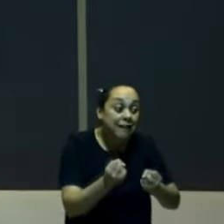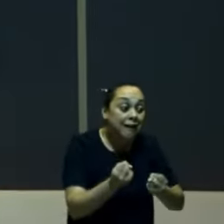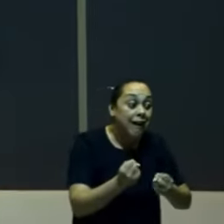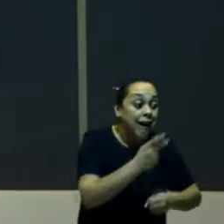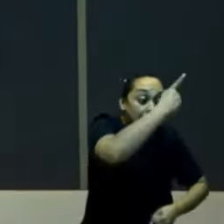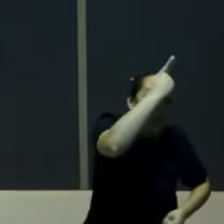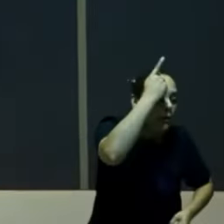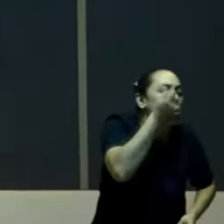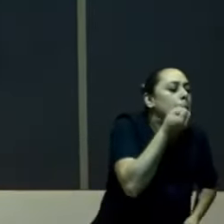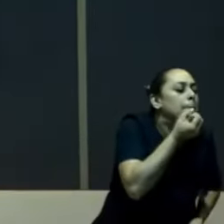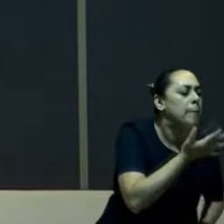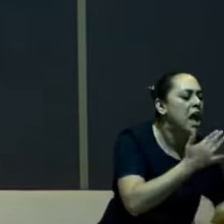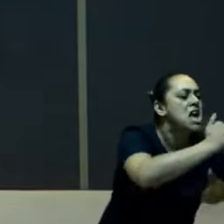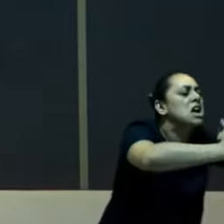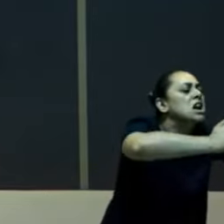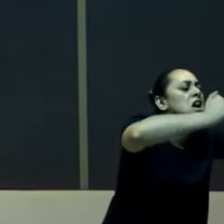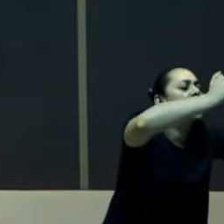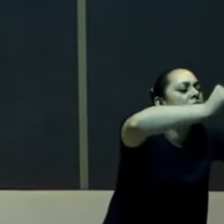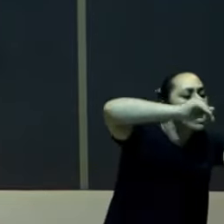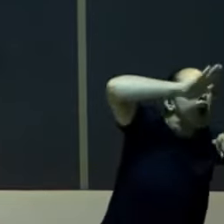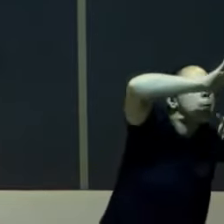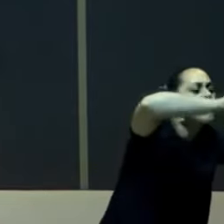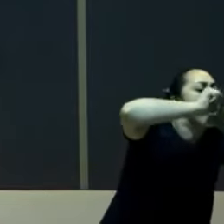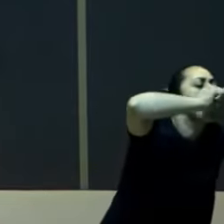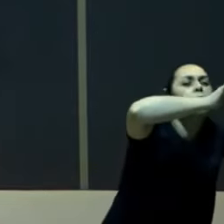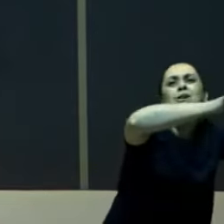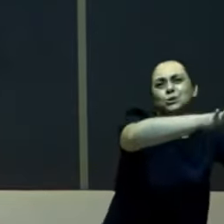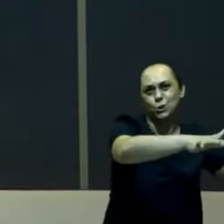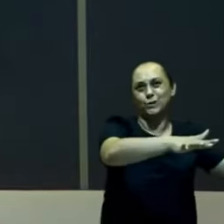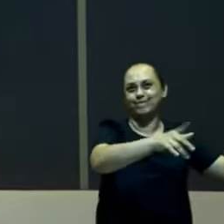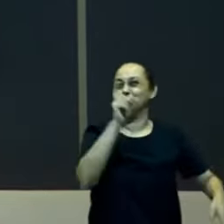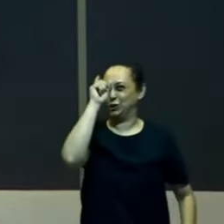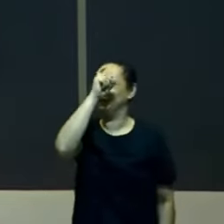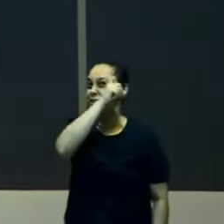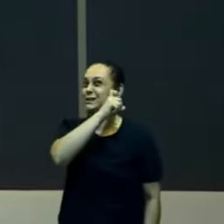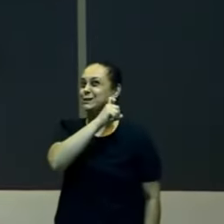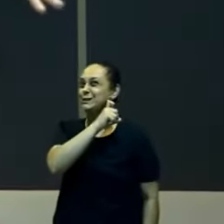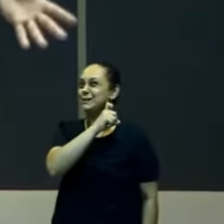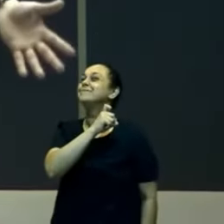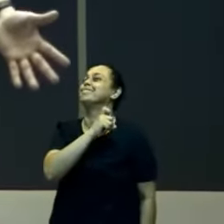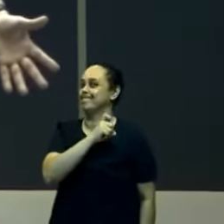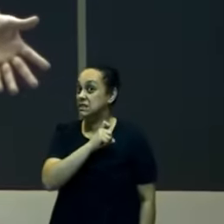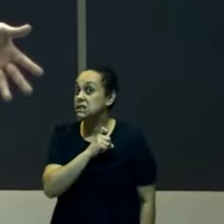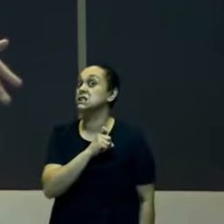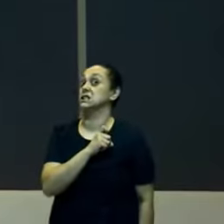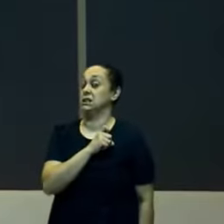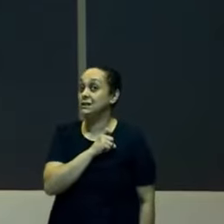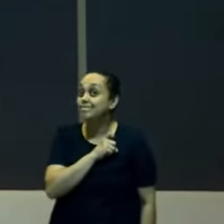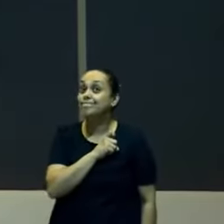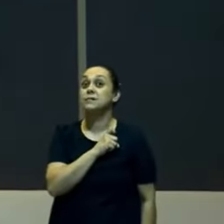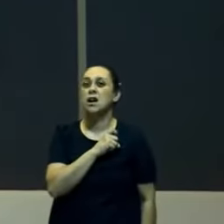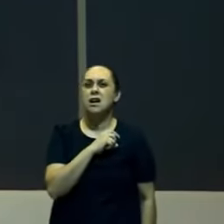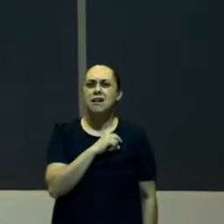é difícil, né, irmãos? É difícil ser assim. Então nós não somos bondosos.